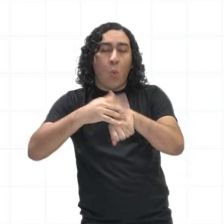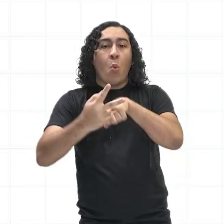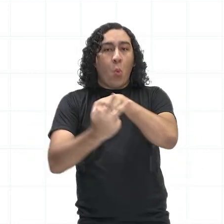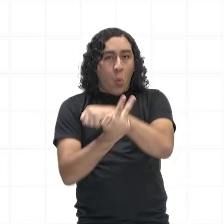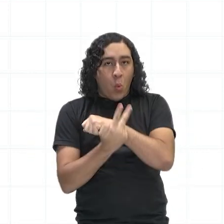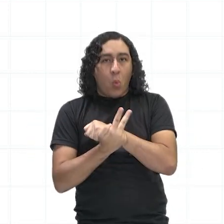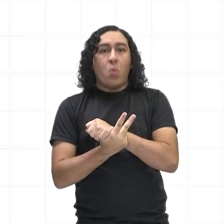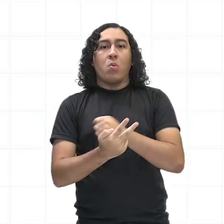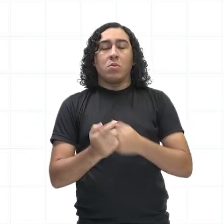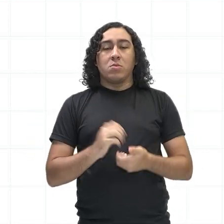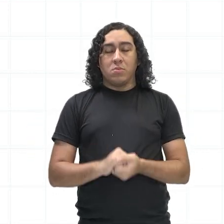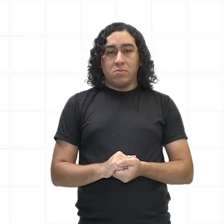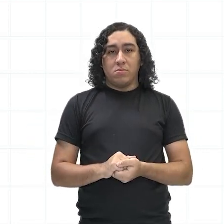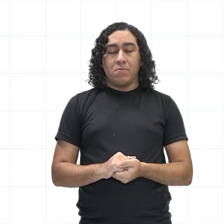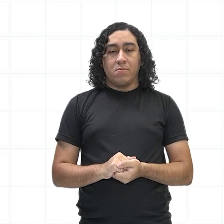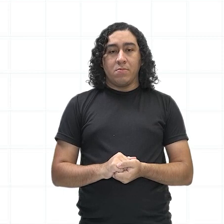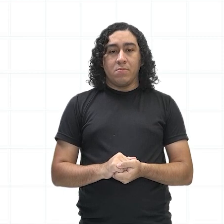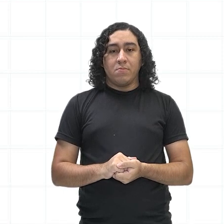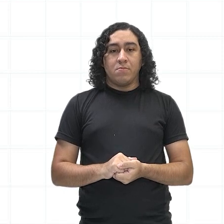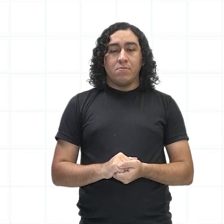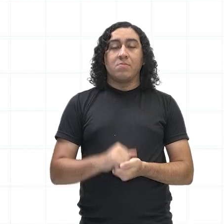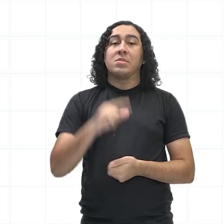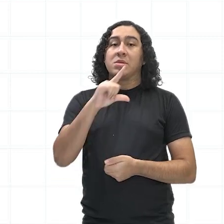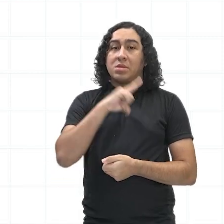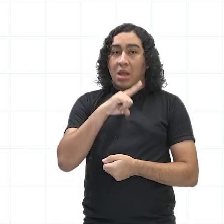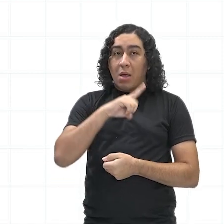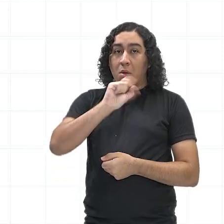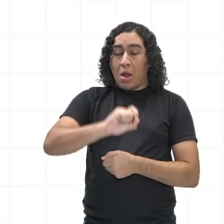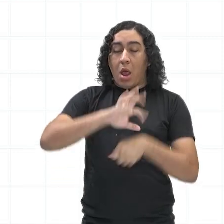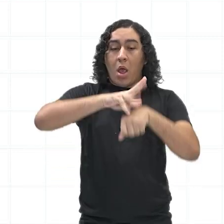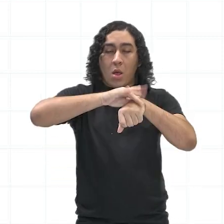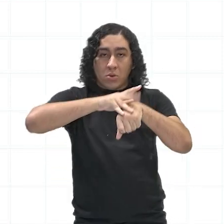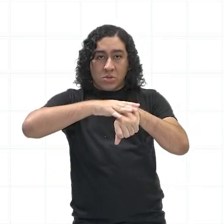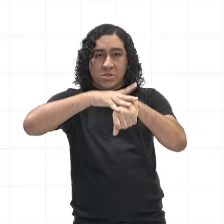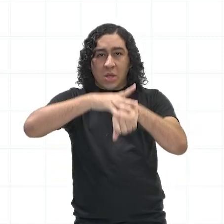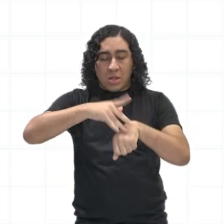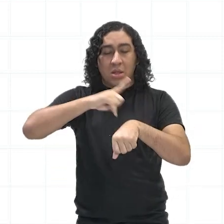está observando, tá bom? Então, existe o tratamento para a clamídia e ele é feito com